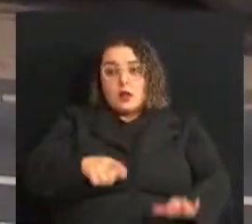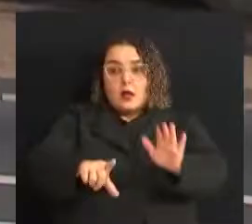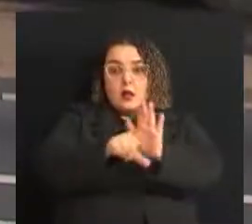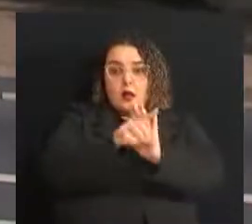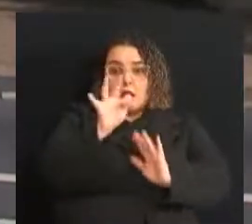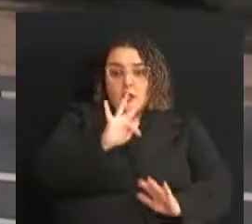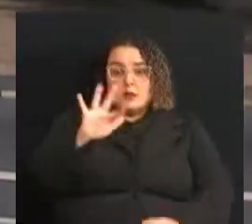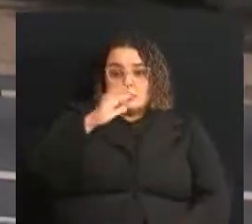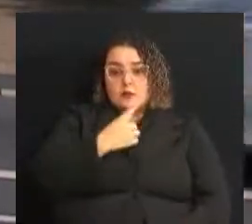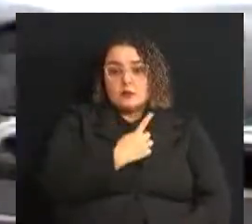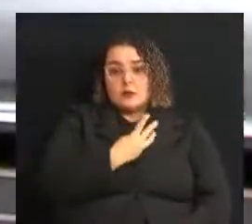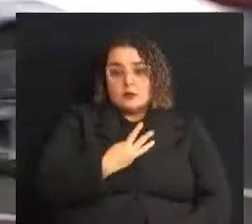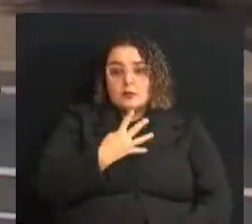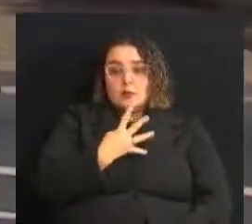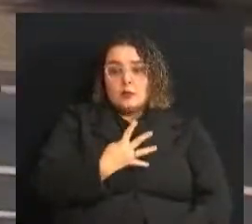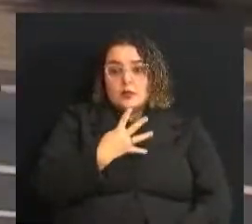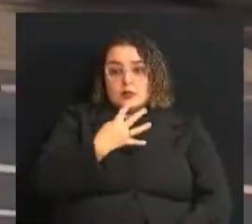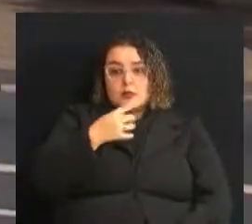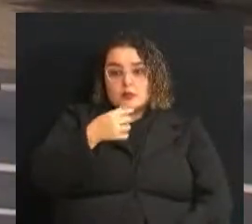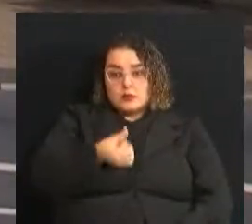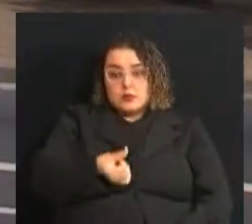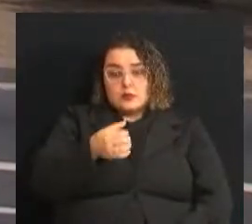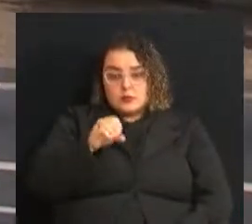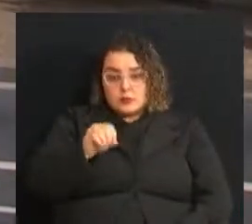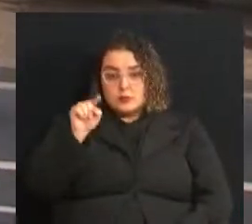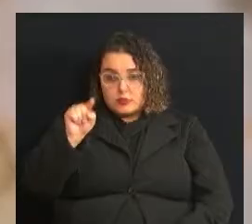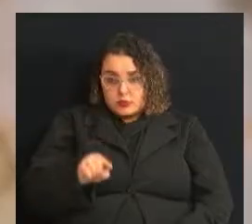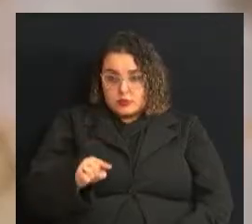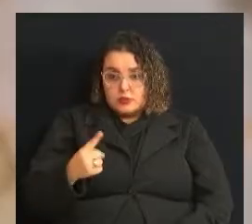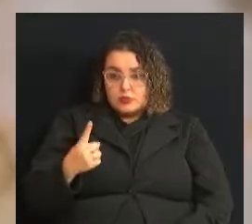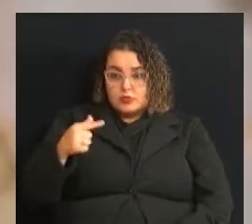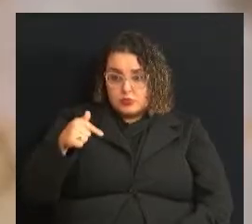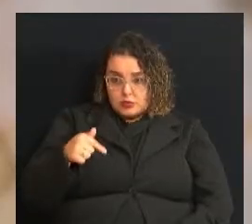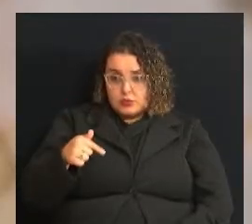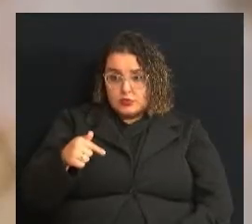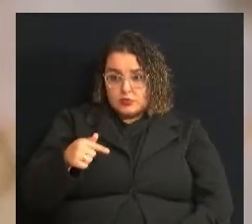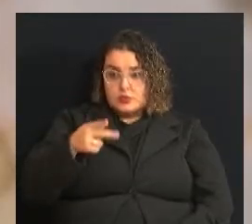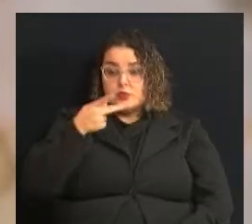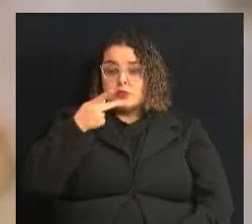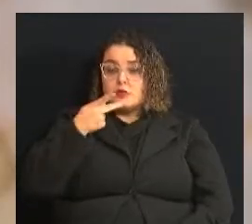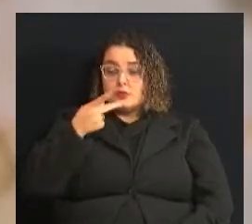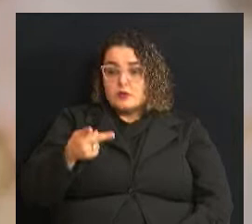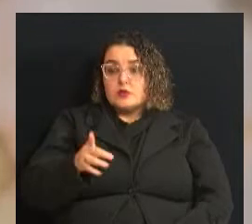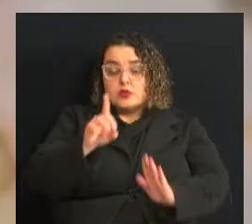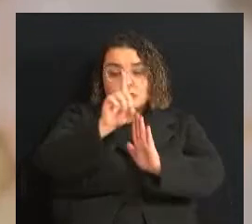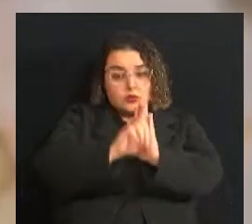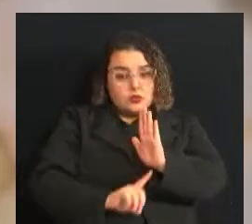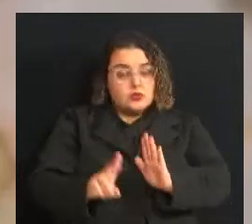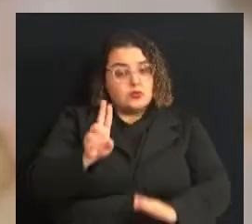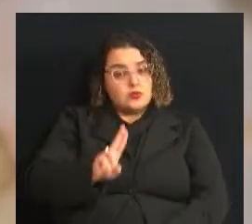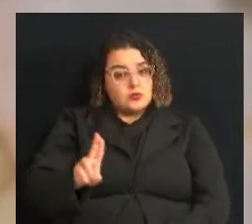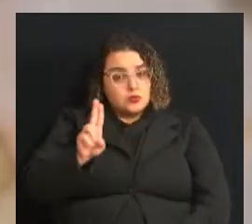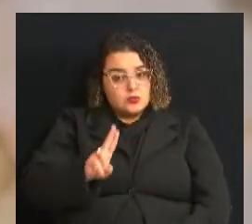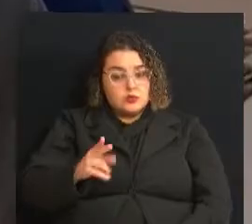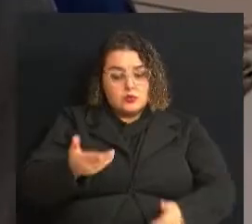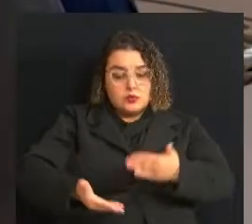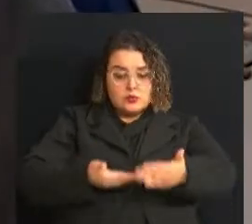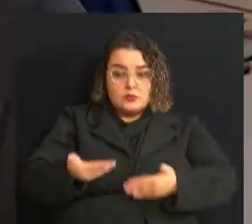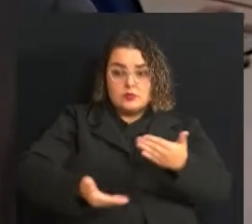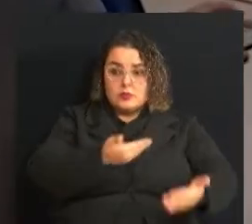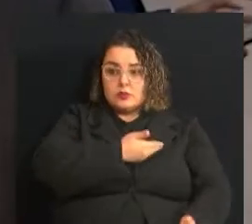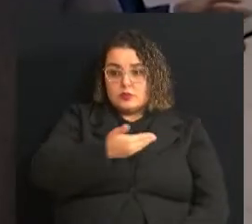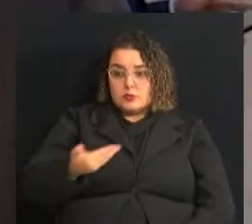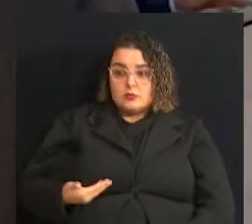número 13.460 de 2017, que fala sobre os direitos do usuário de serviços públicos.